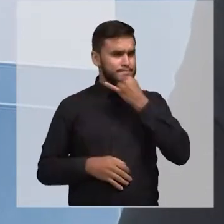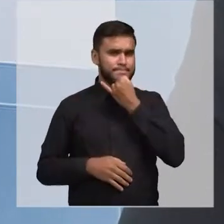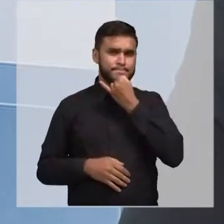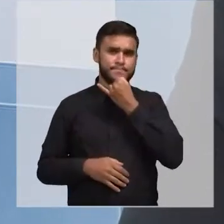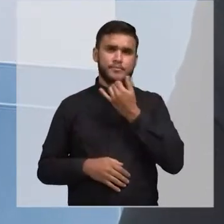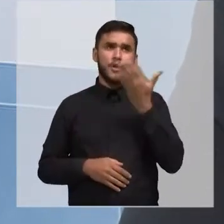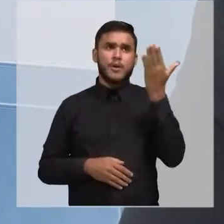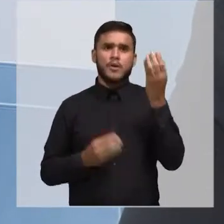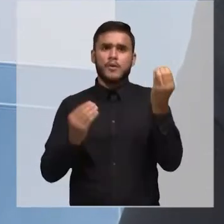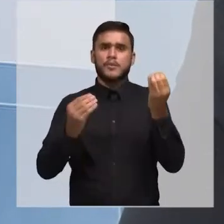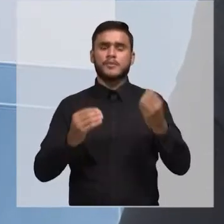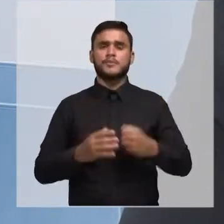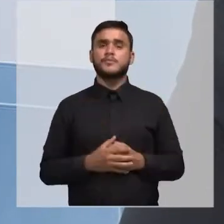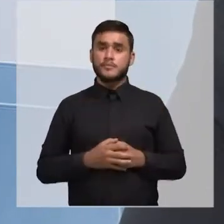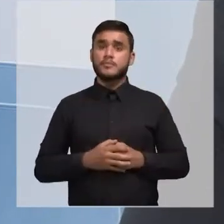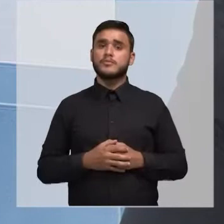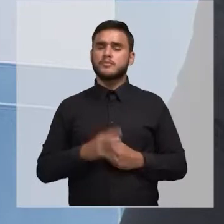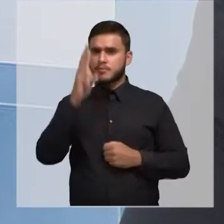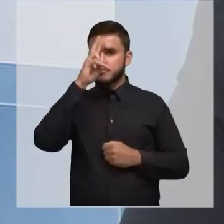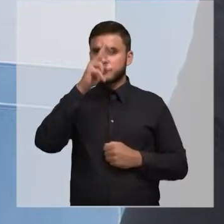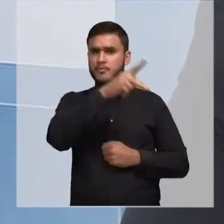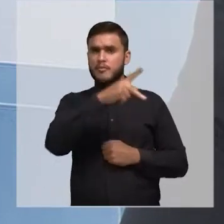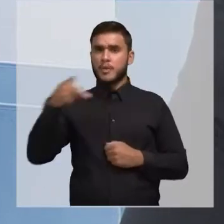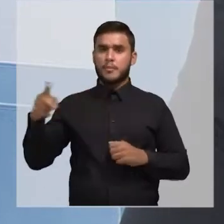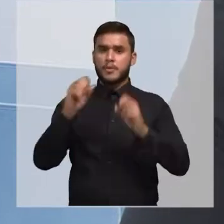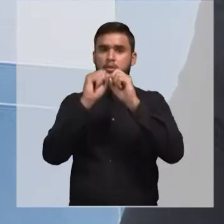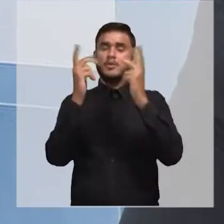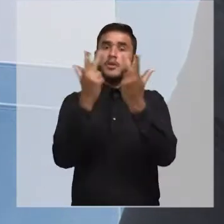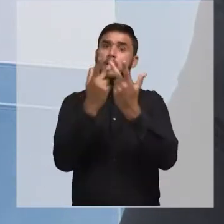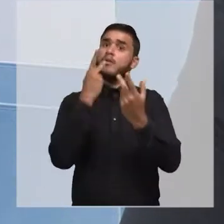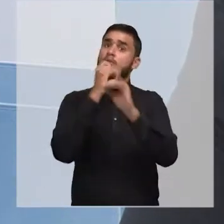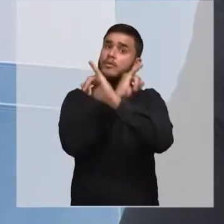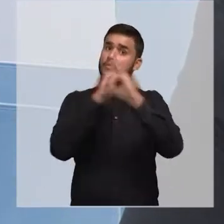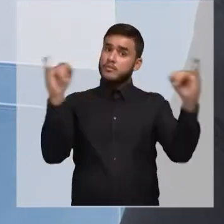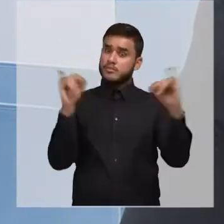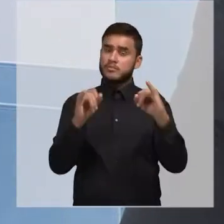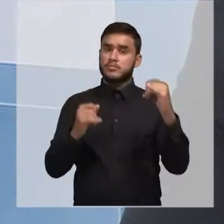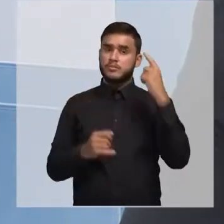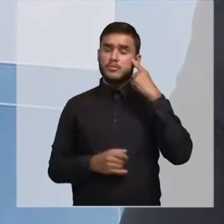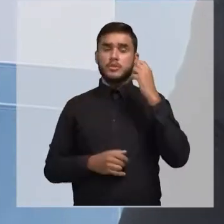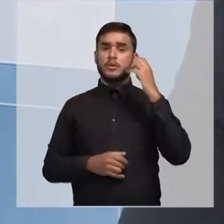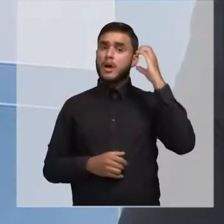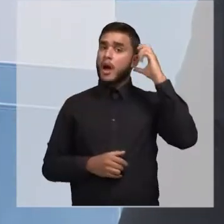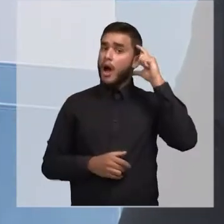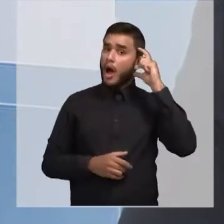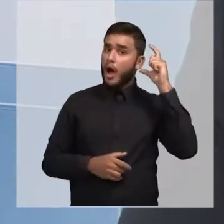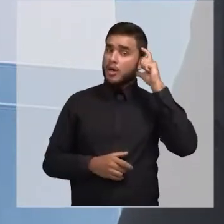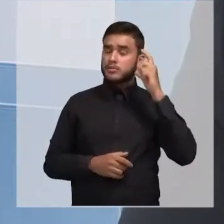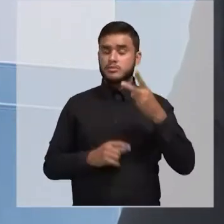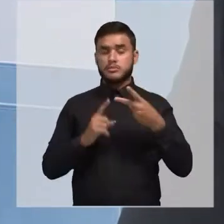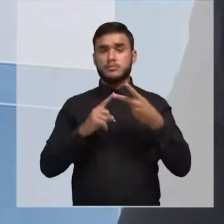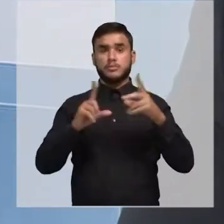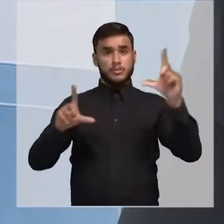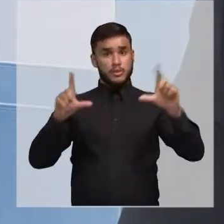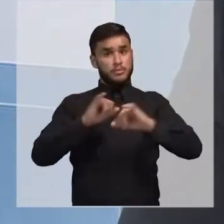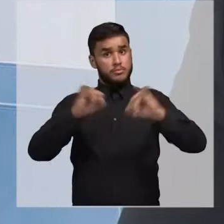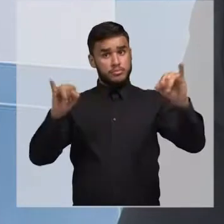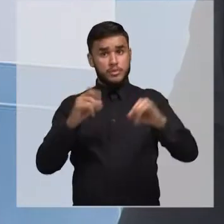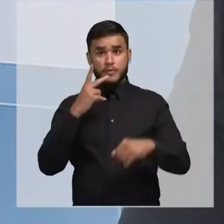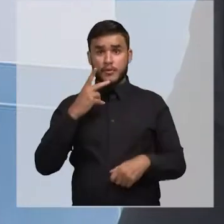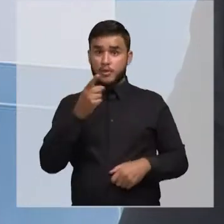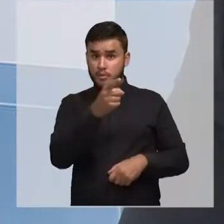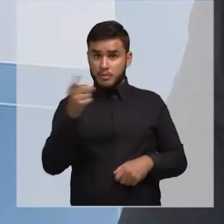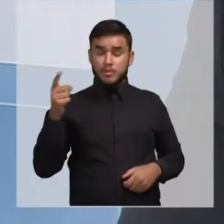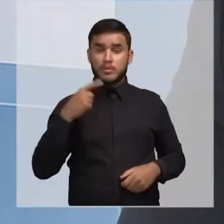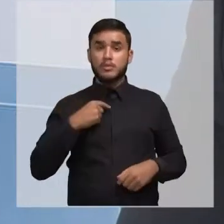da casa, um fake news com ele, mentirosa, e a gente desmentiu, né? Eu desmenti no rádio e na televisão, e quem tem o poder de fazer isso somos nós,